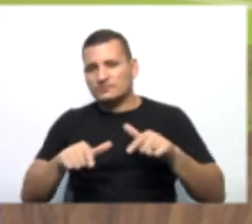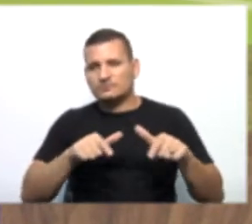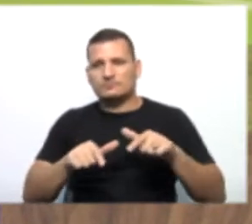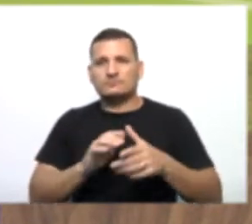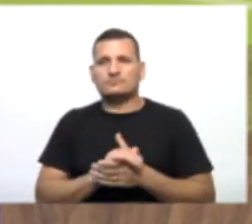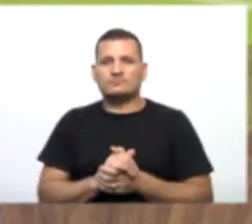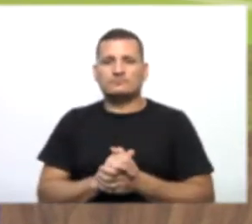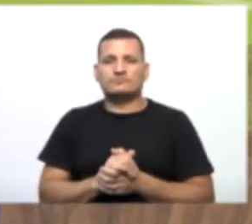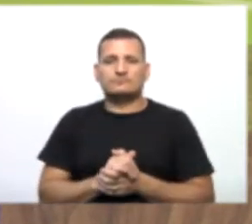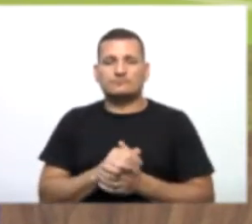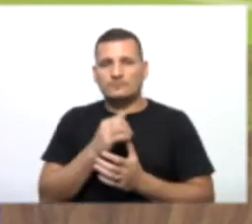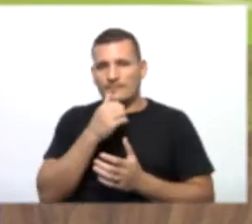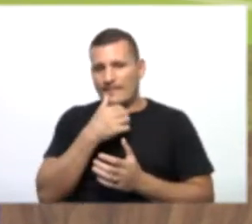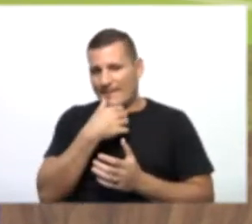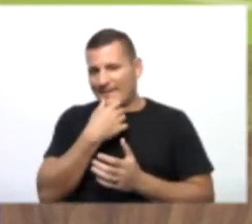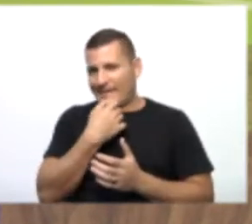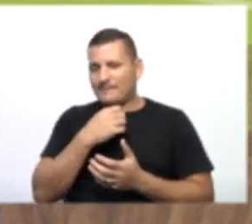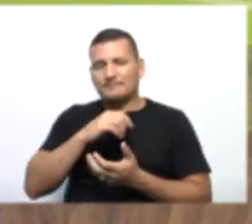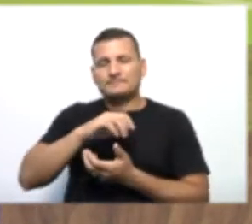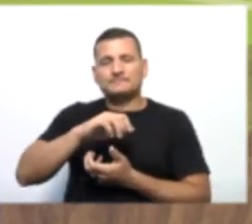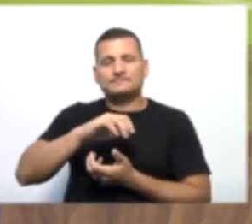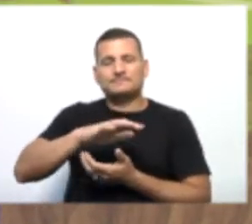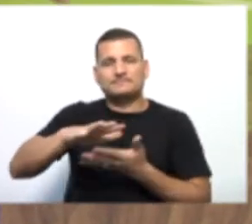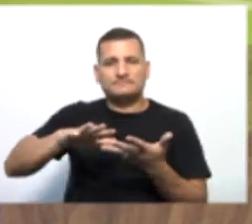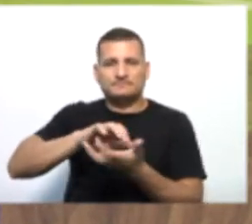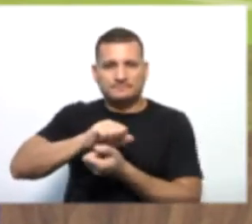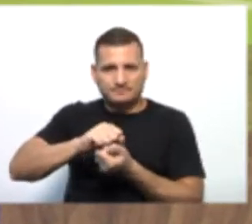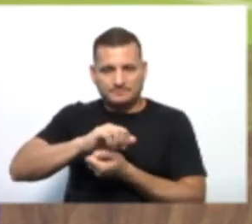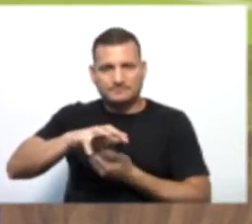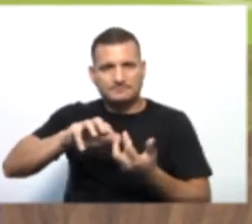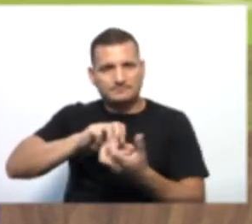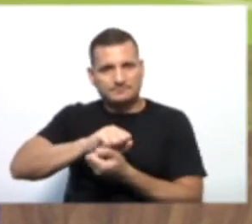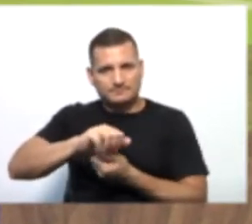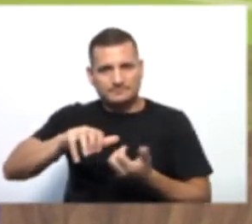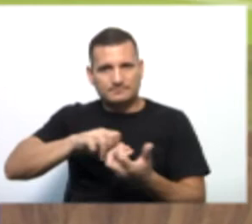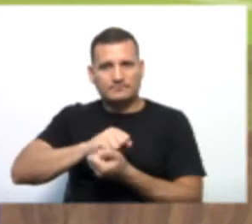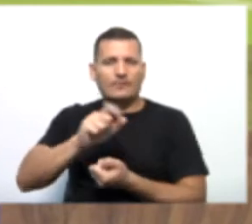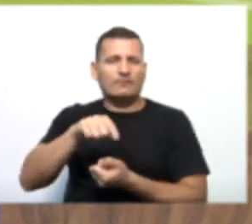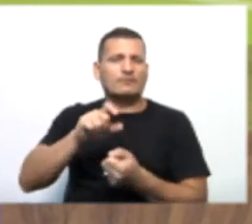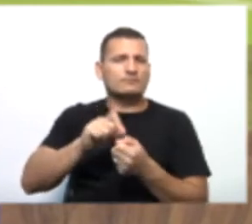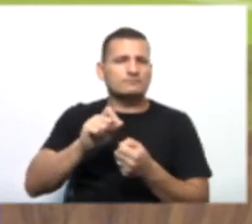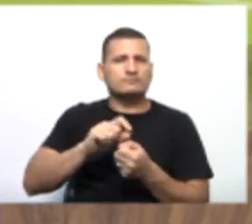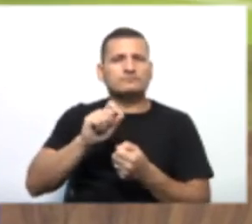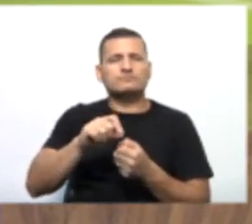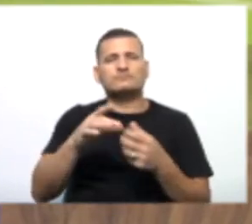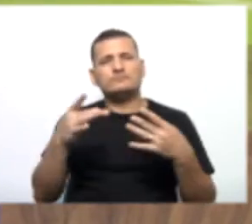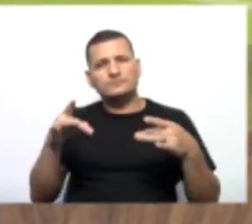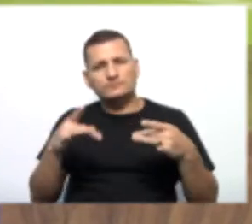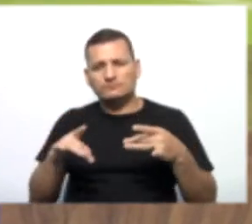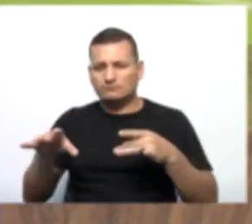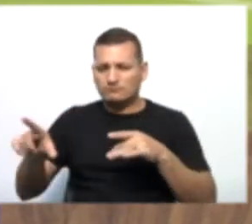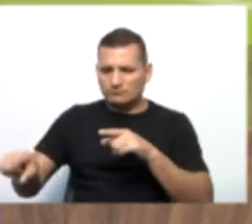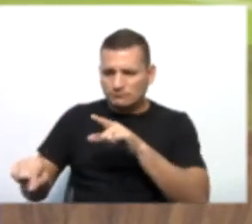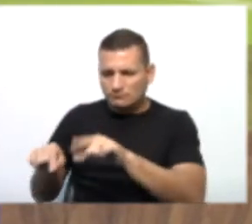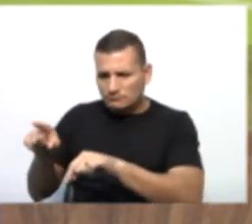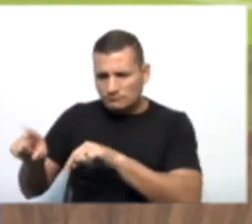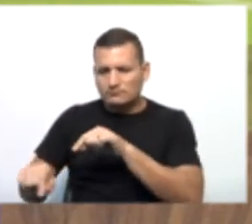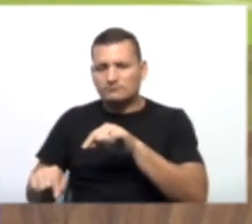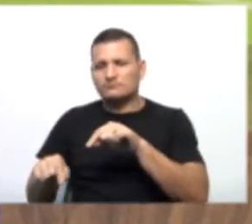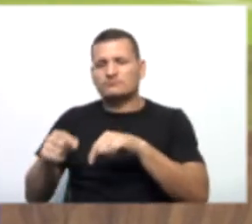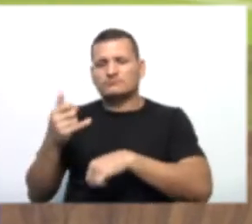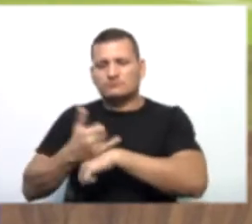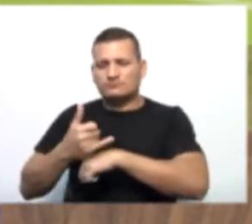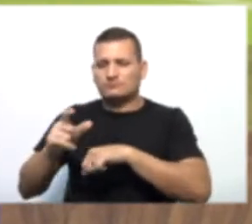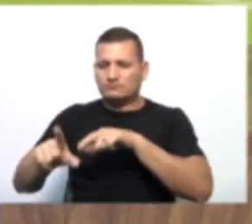né, de atuação no mercado. É simplesmente fazer a coleta seletiva do plástico, do vidro, do alumínio, daquilo